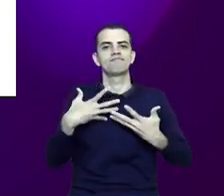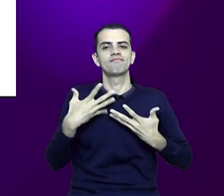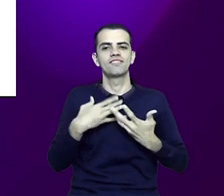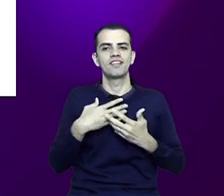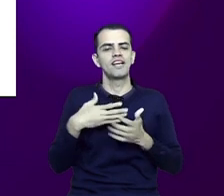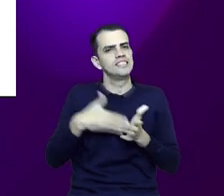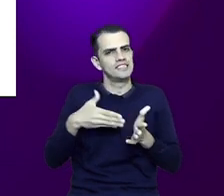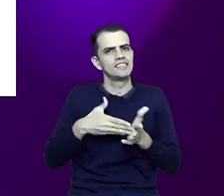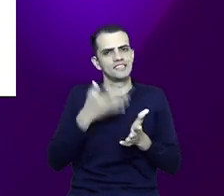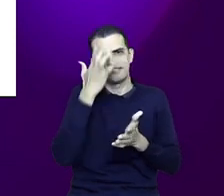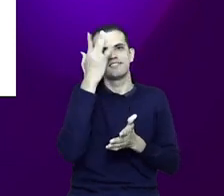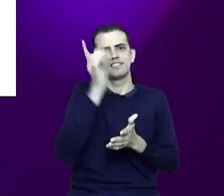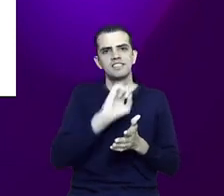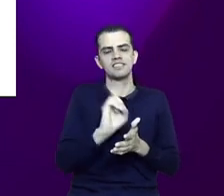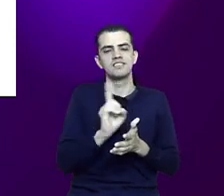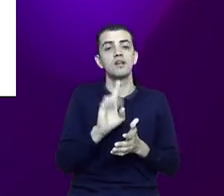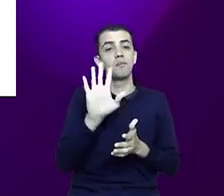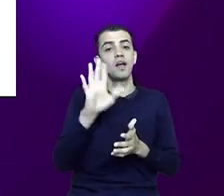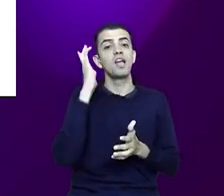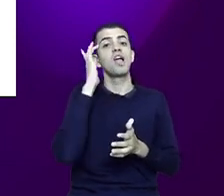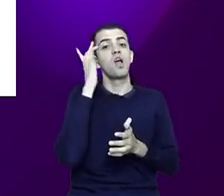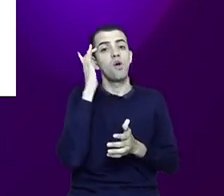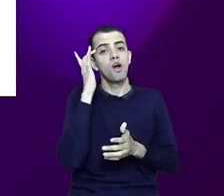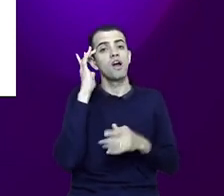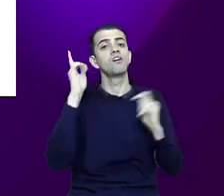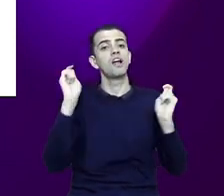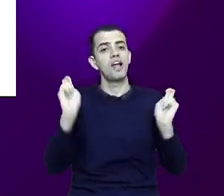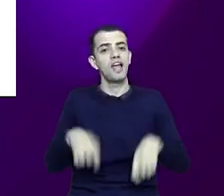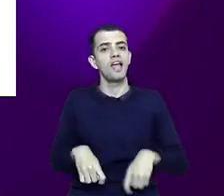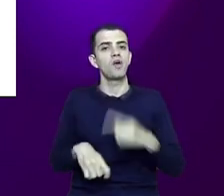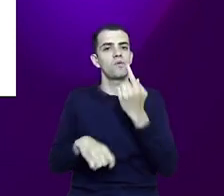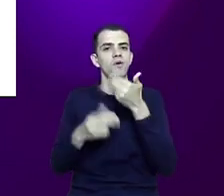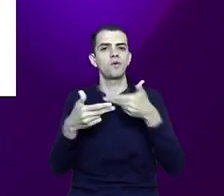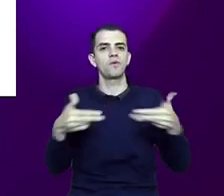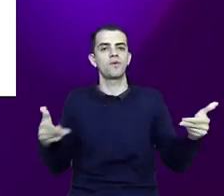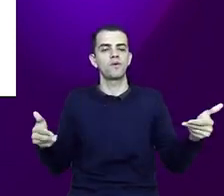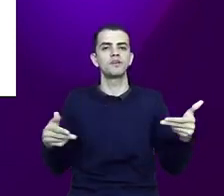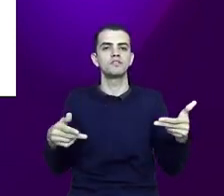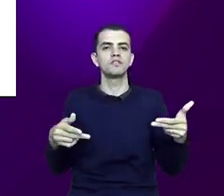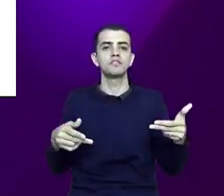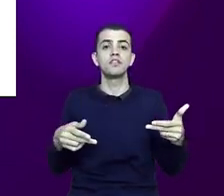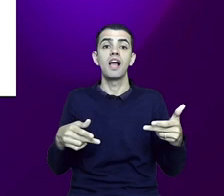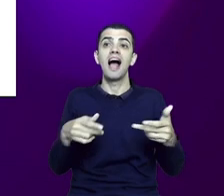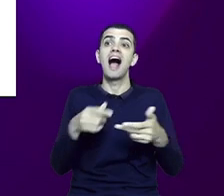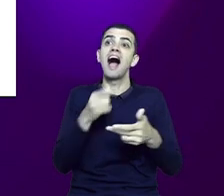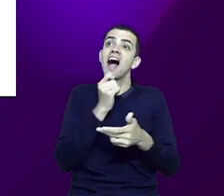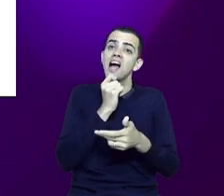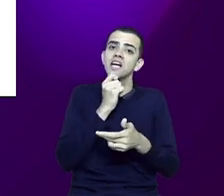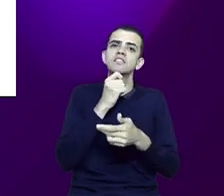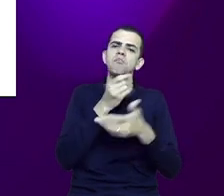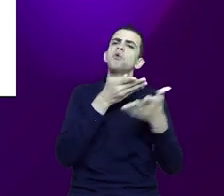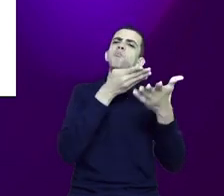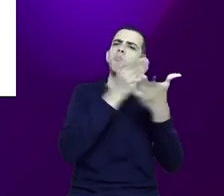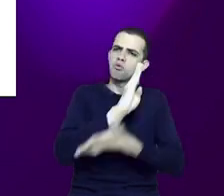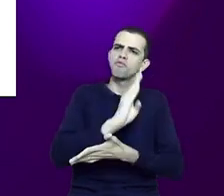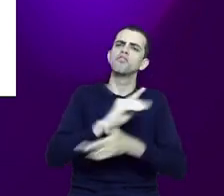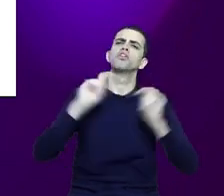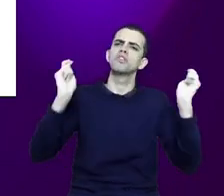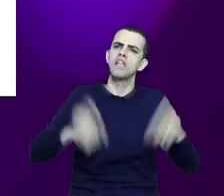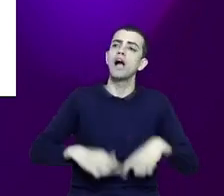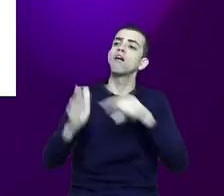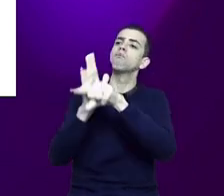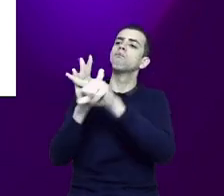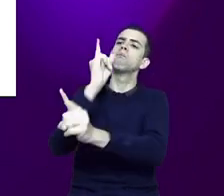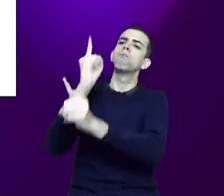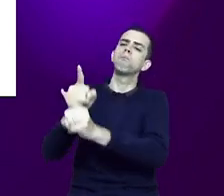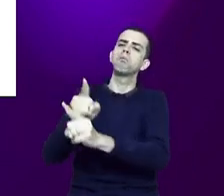que é um recurso que, embora, repetindo, né, ainda não seja considerado um método